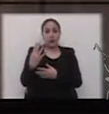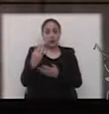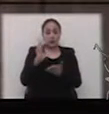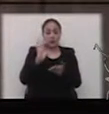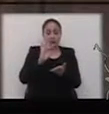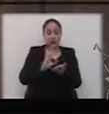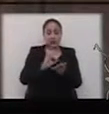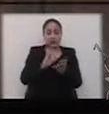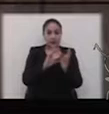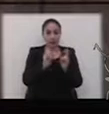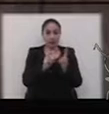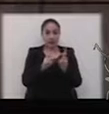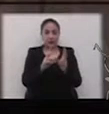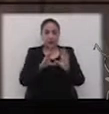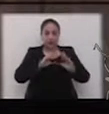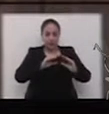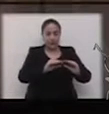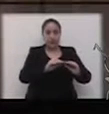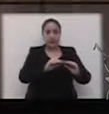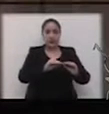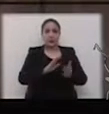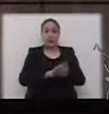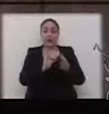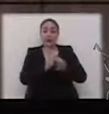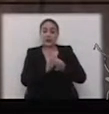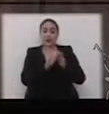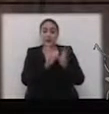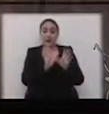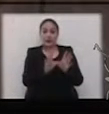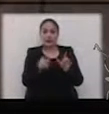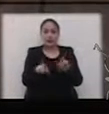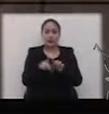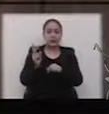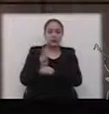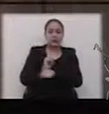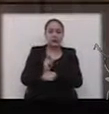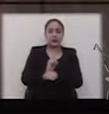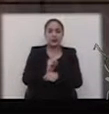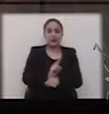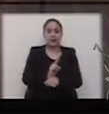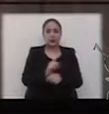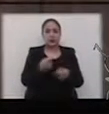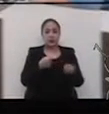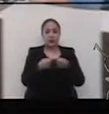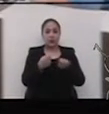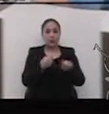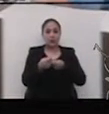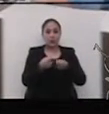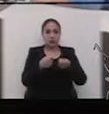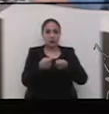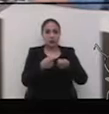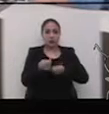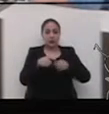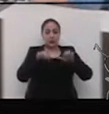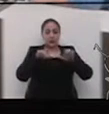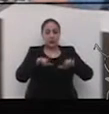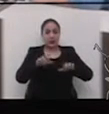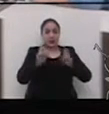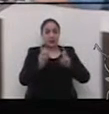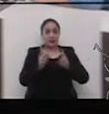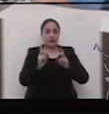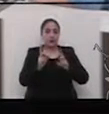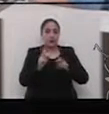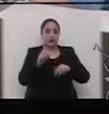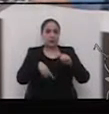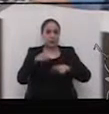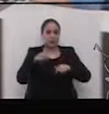e regulamenta a venda, o manuseio, a licença, a fiscalização e o controle dos